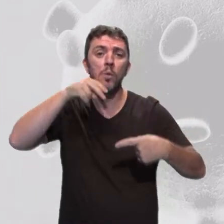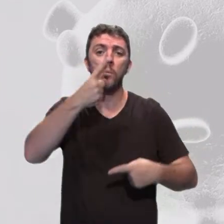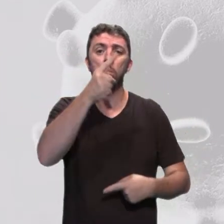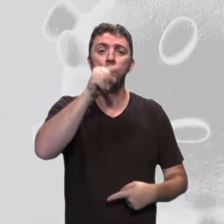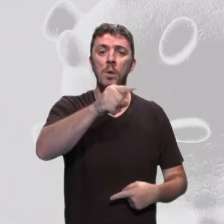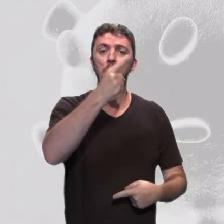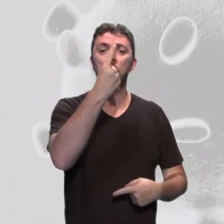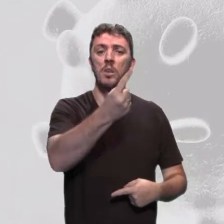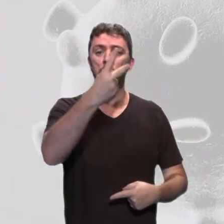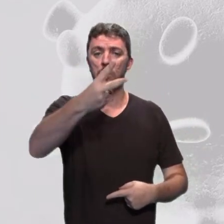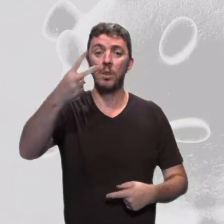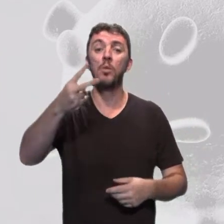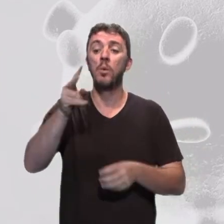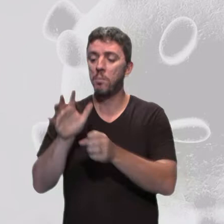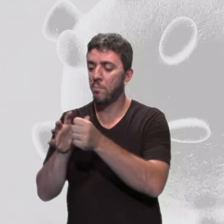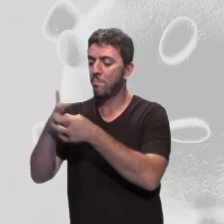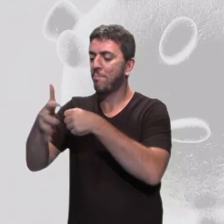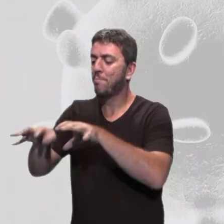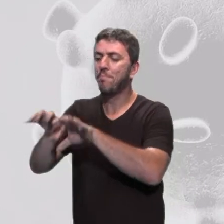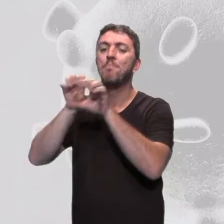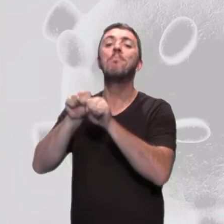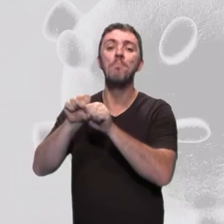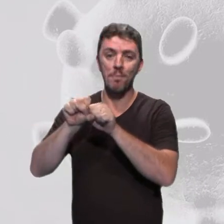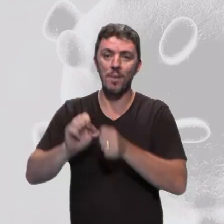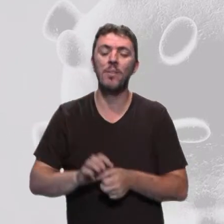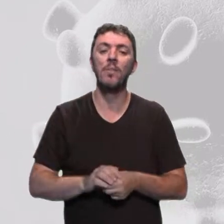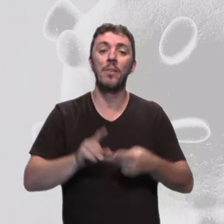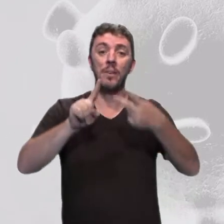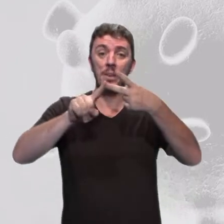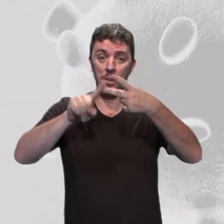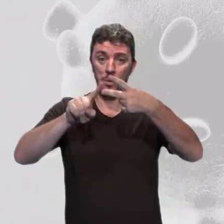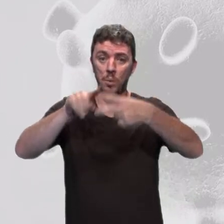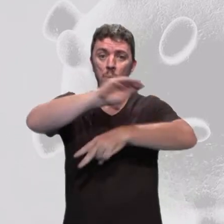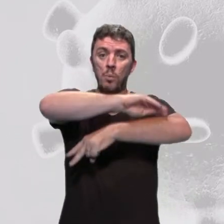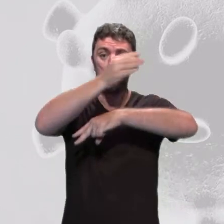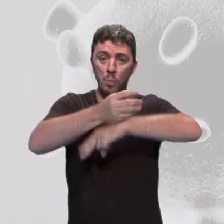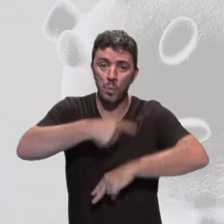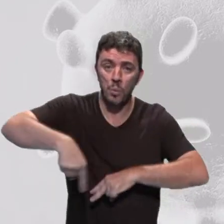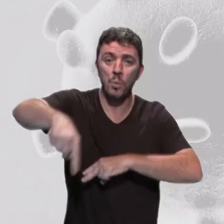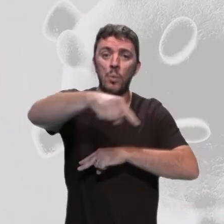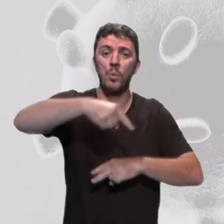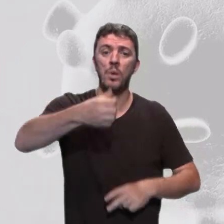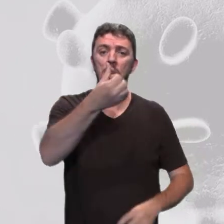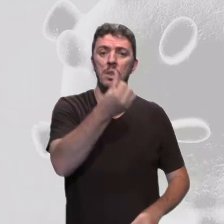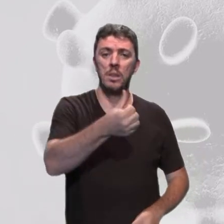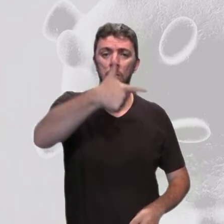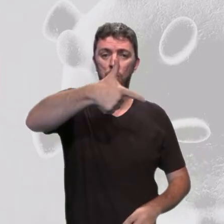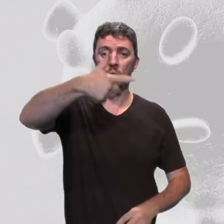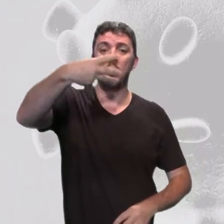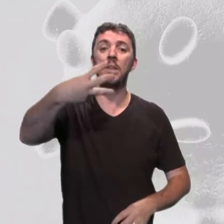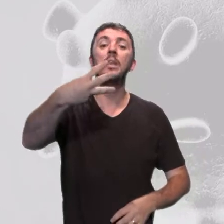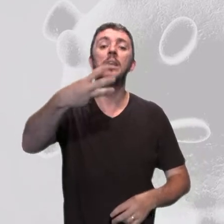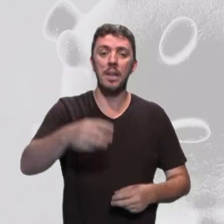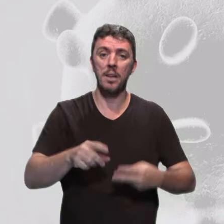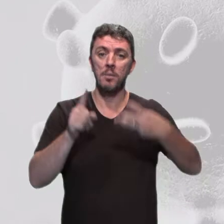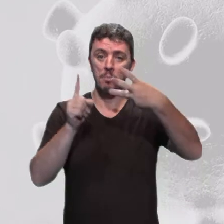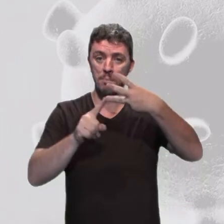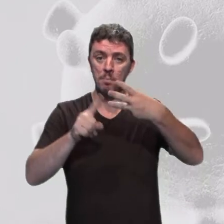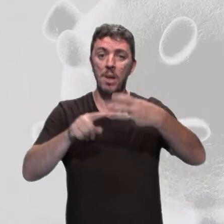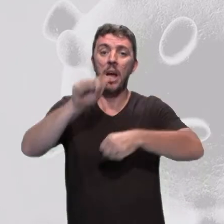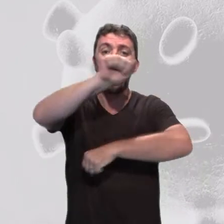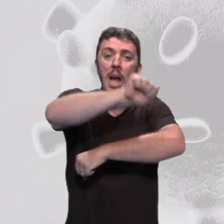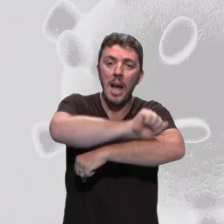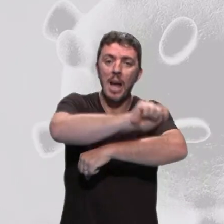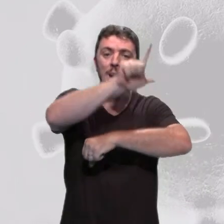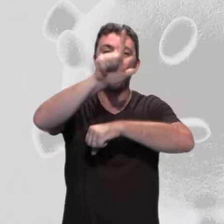1.122 casos de coronavírus, seguido por Jardim do Lago, com 623 casos, Alvorada,